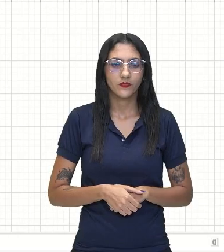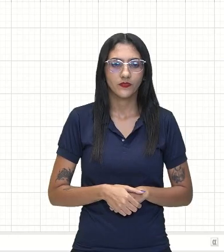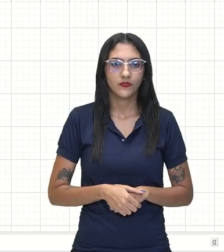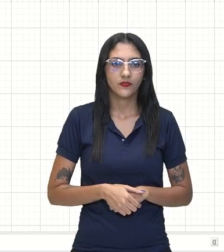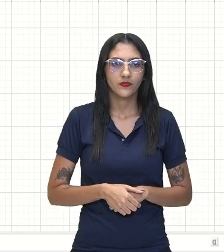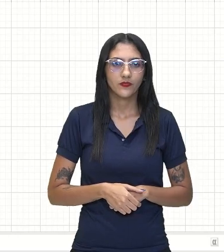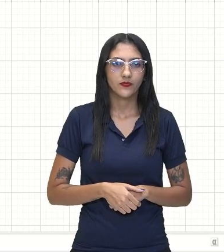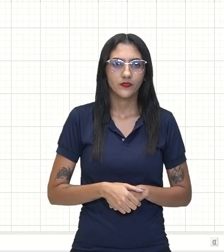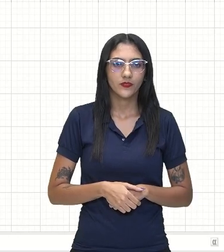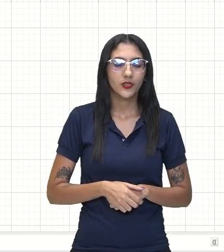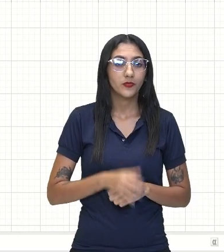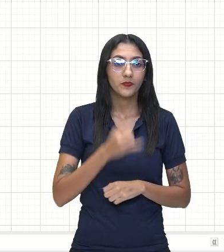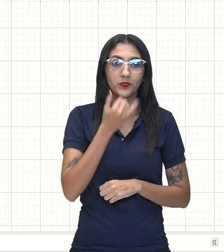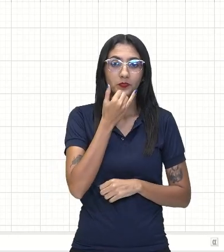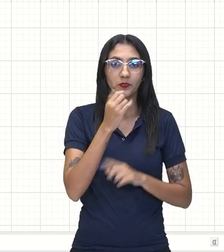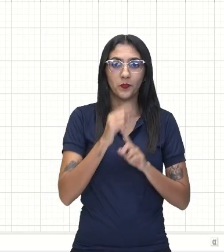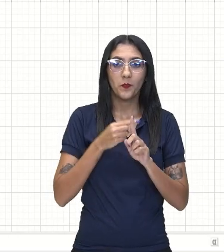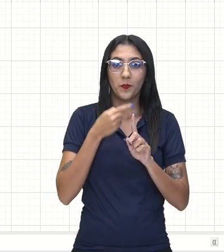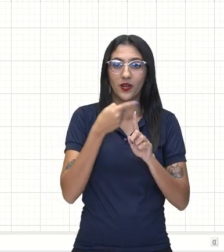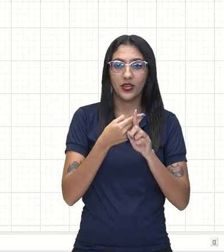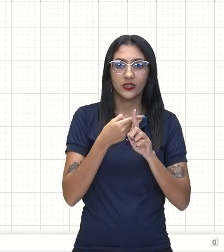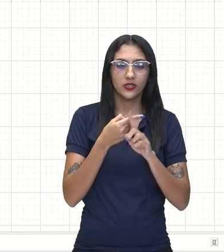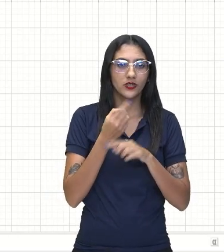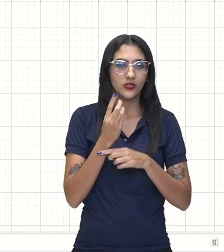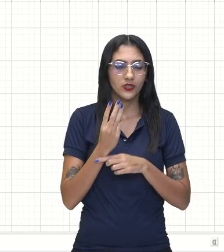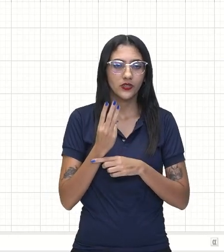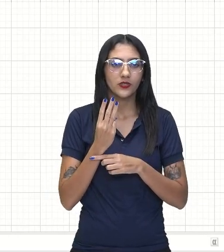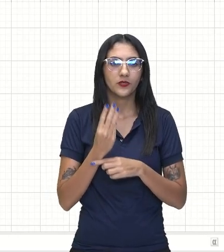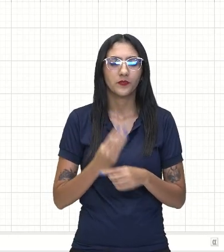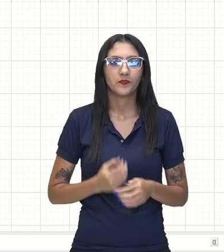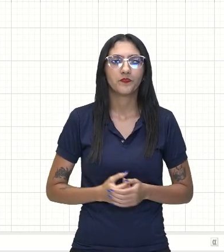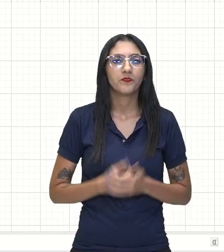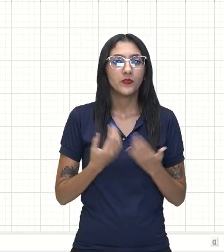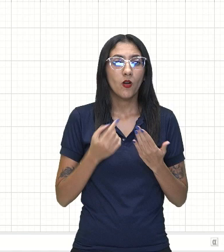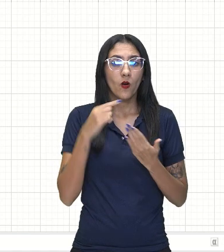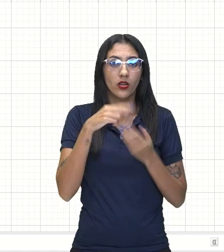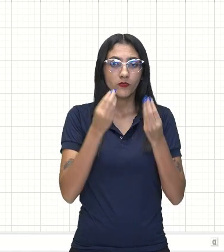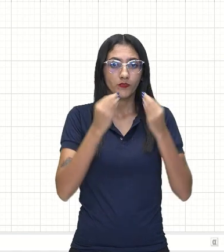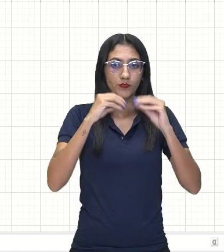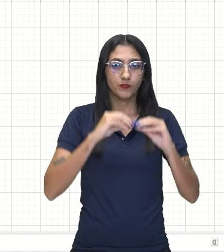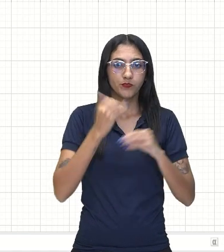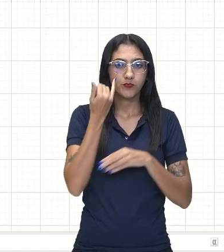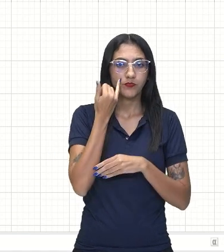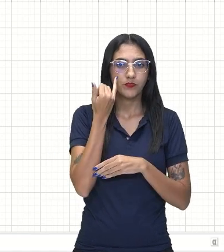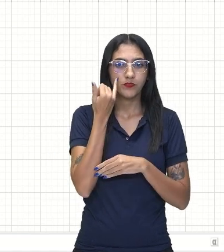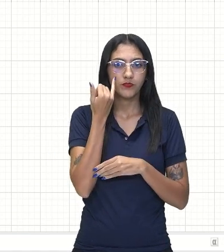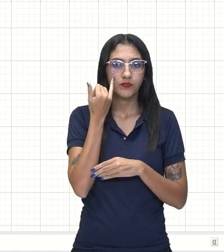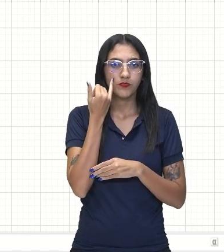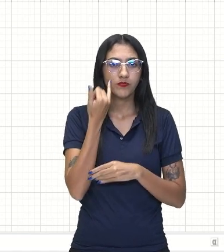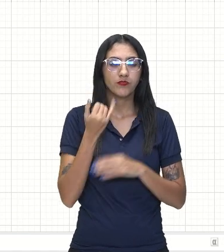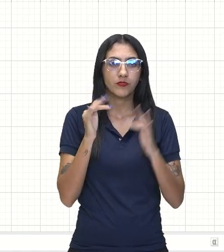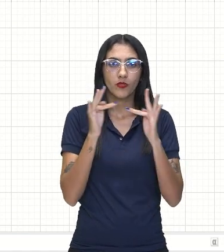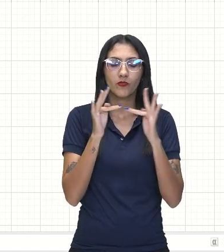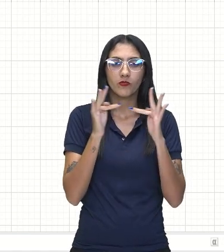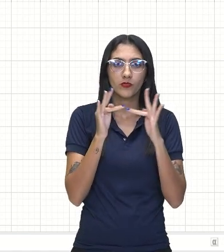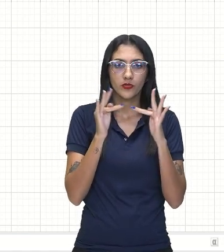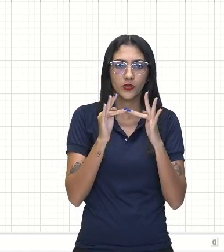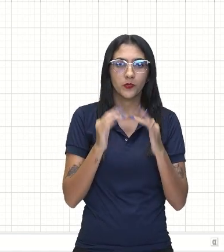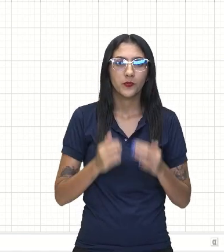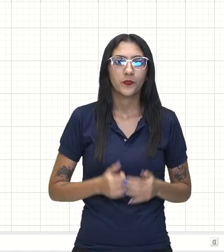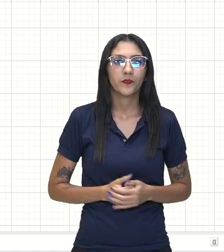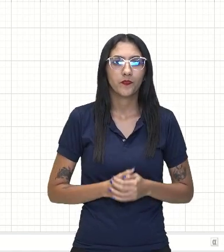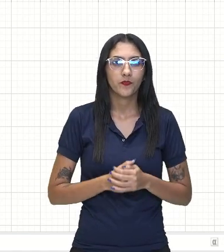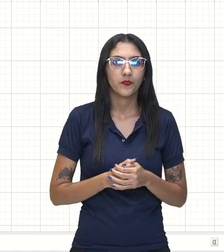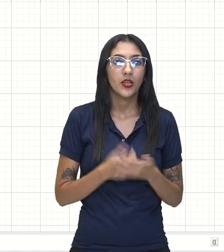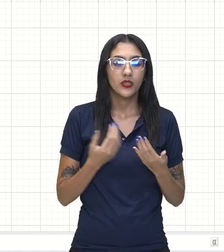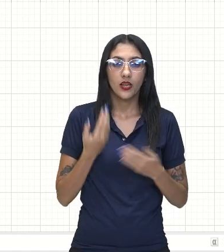Mais 3. X ao quadrado menos 4x mais 3.